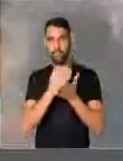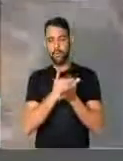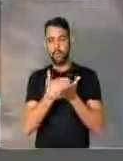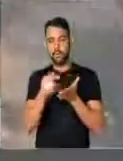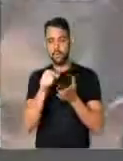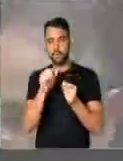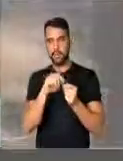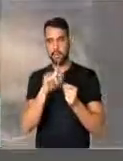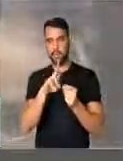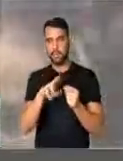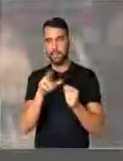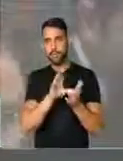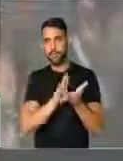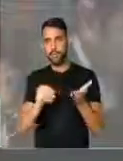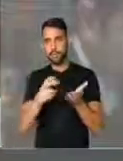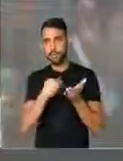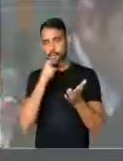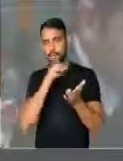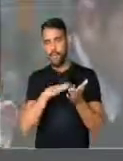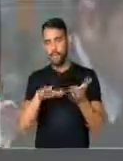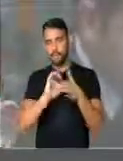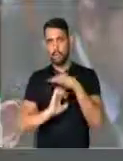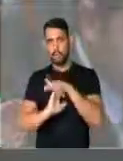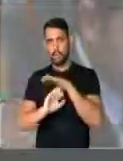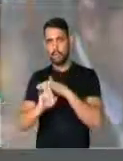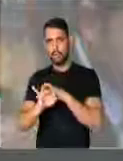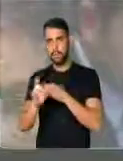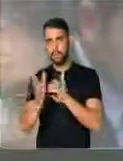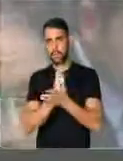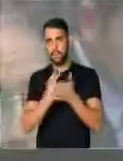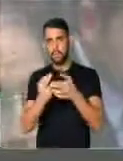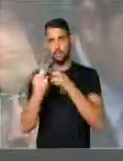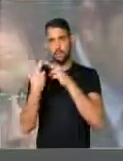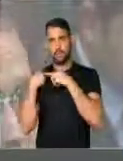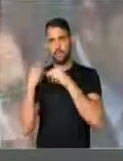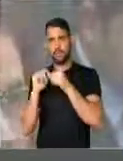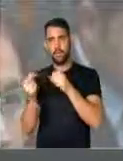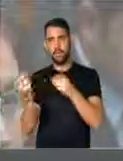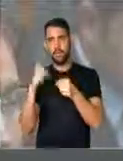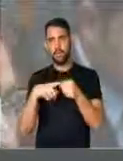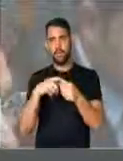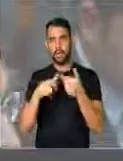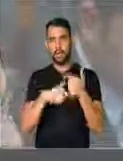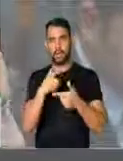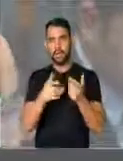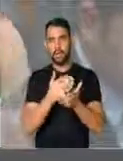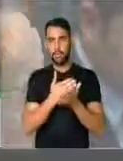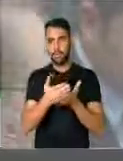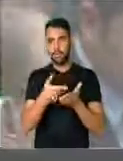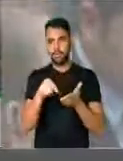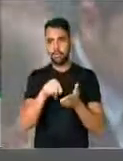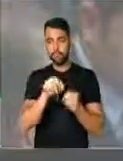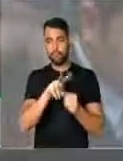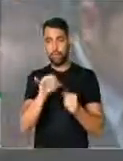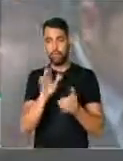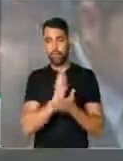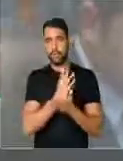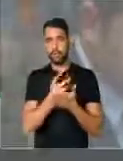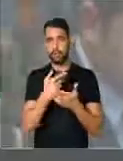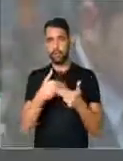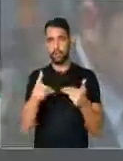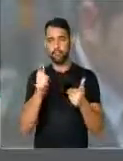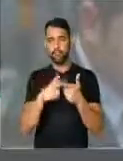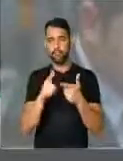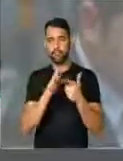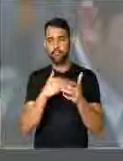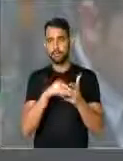Começa lá por onde a captação de água mineradora, que está sendo responsabilizada e quer voltar e retomar suas atividades, que vai repercutir em toda